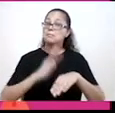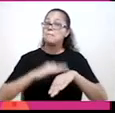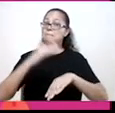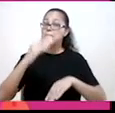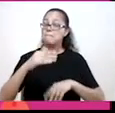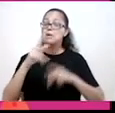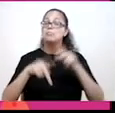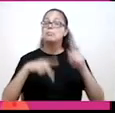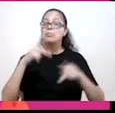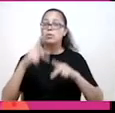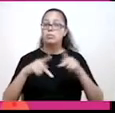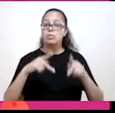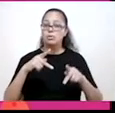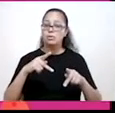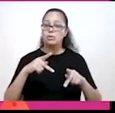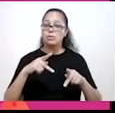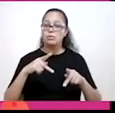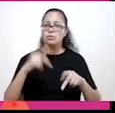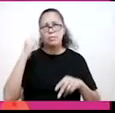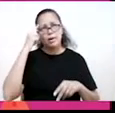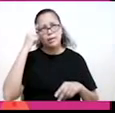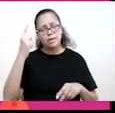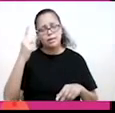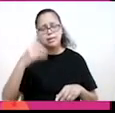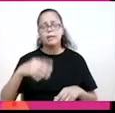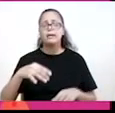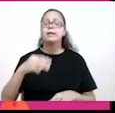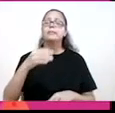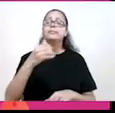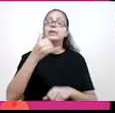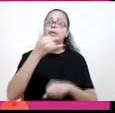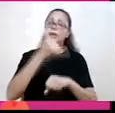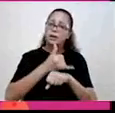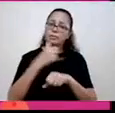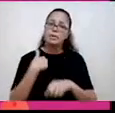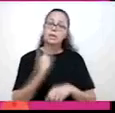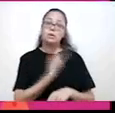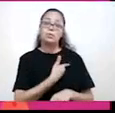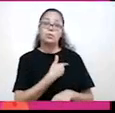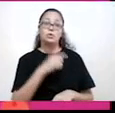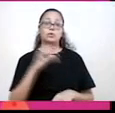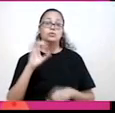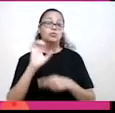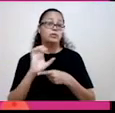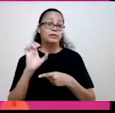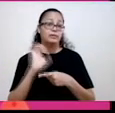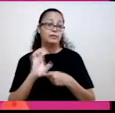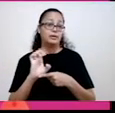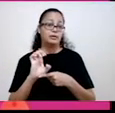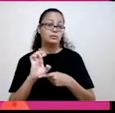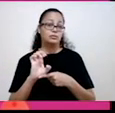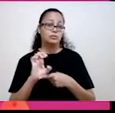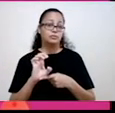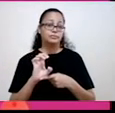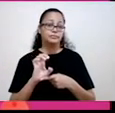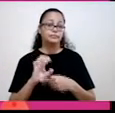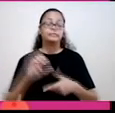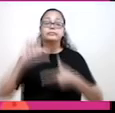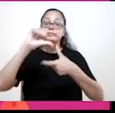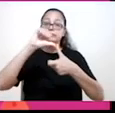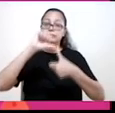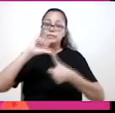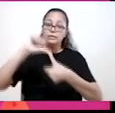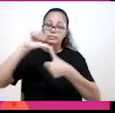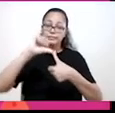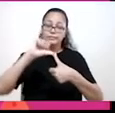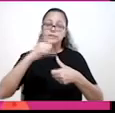ideia da dimensão populacional da capital do nosso estado. Continuando, na América Central nós temos